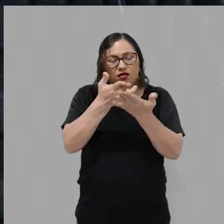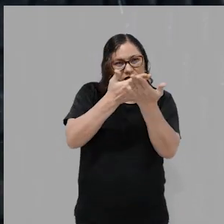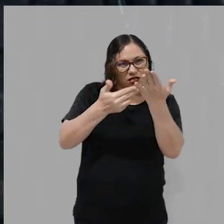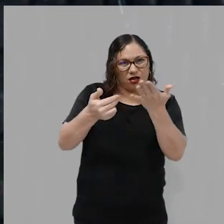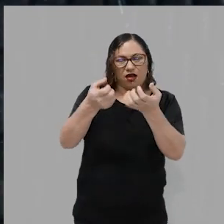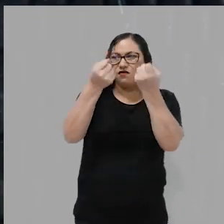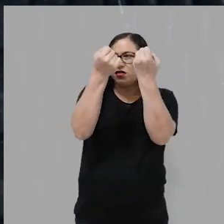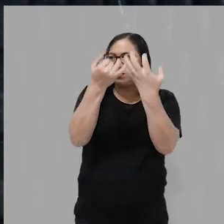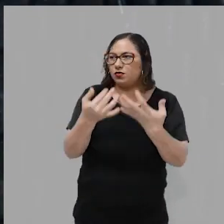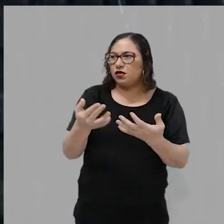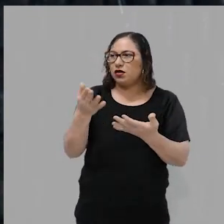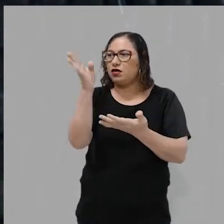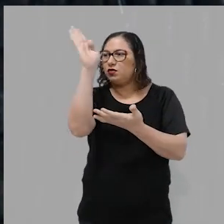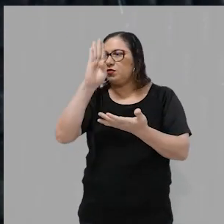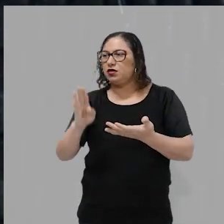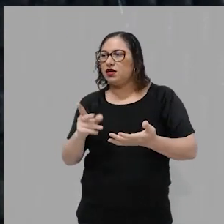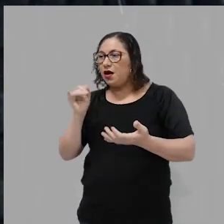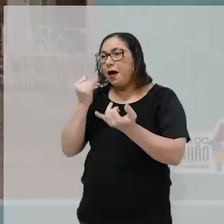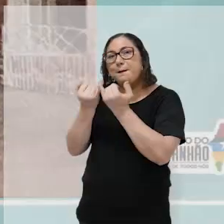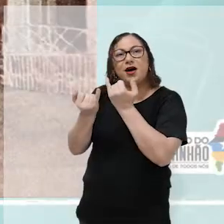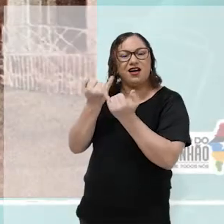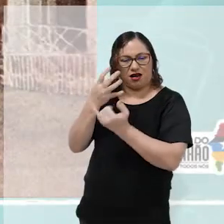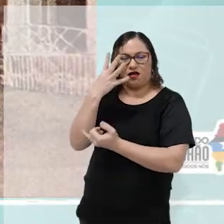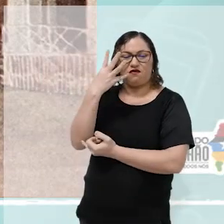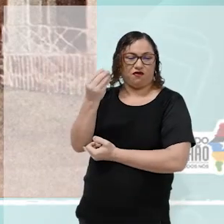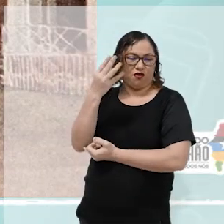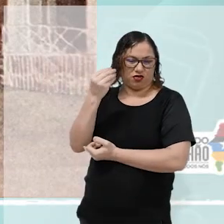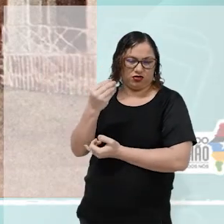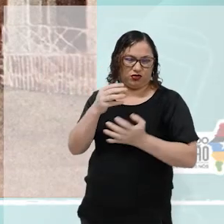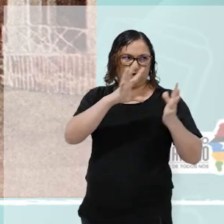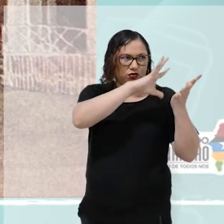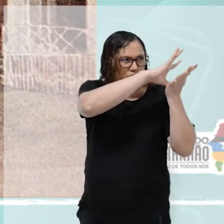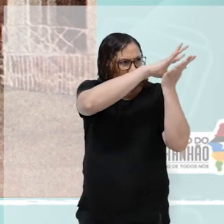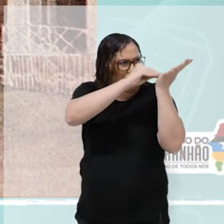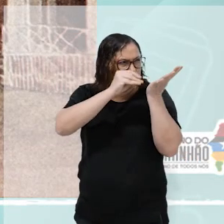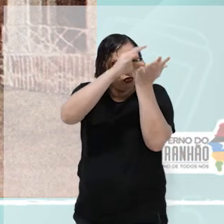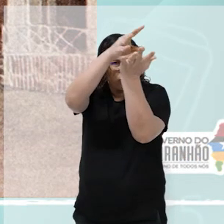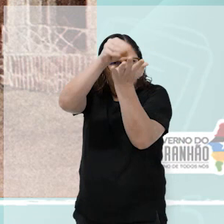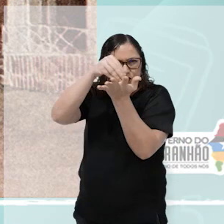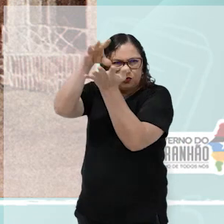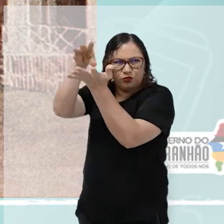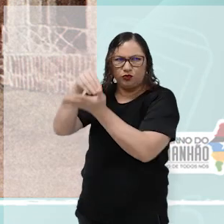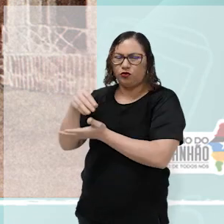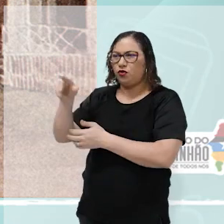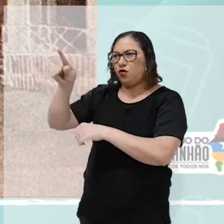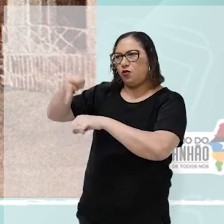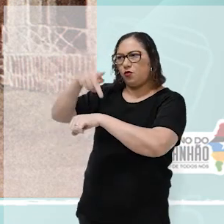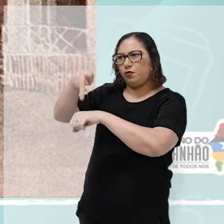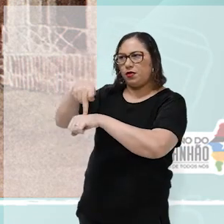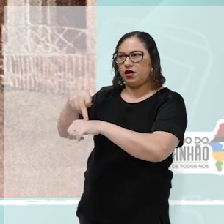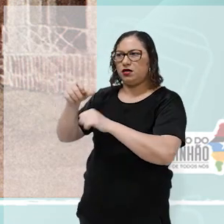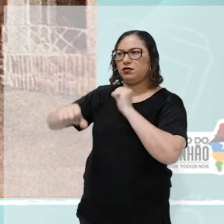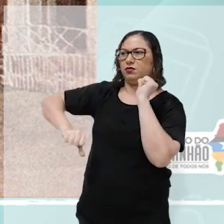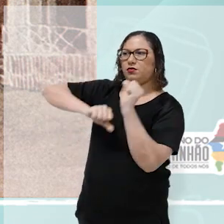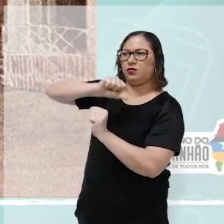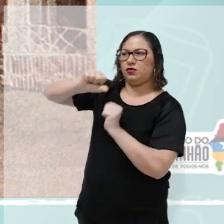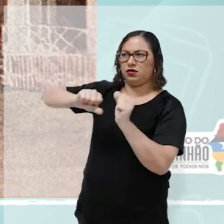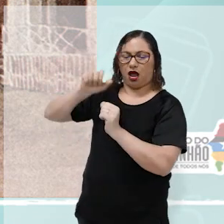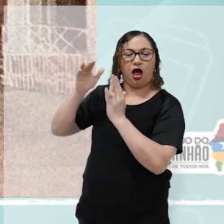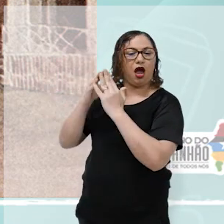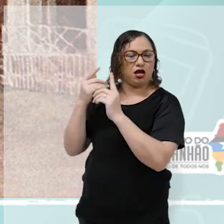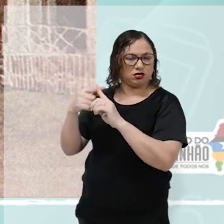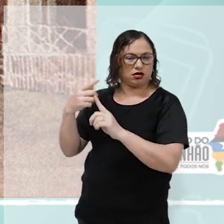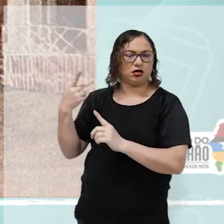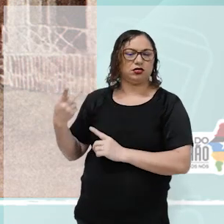período. Exemplo, ele vai fotografando, retratando o país que vai sendo modificado naquele período. Essa igreja não existe,